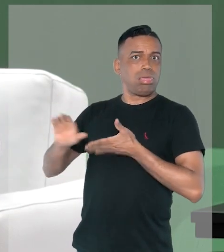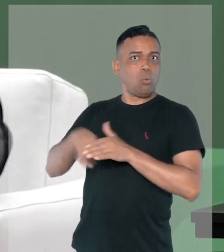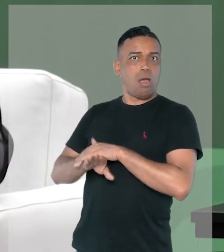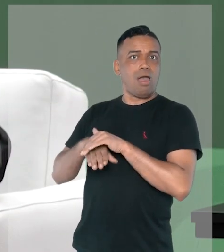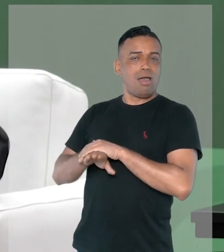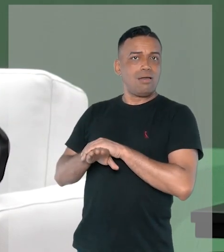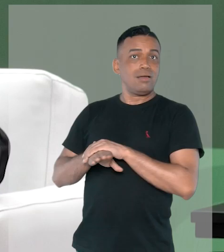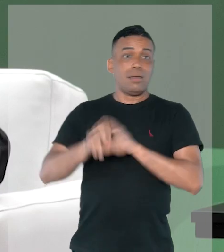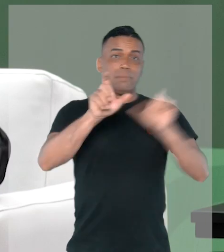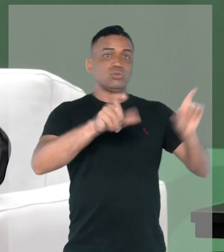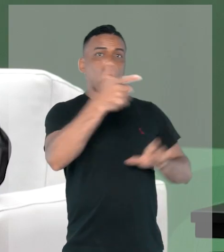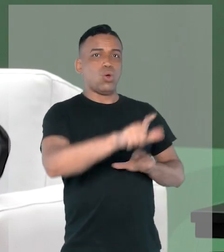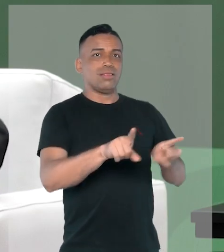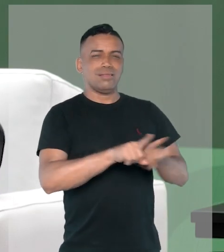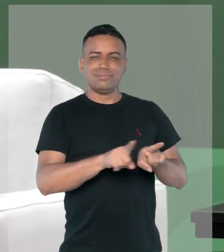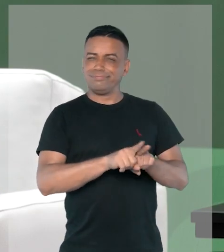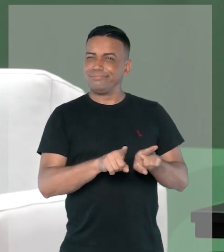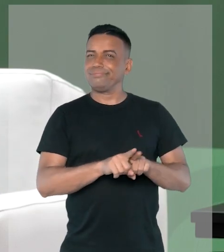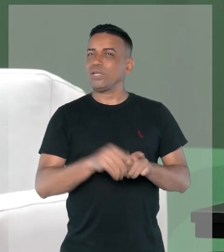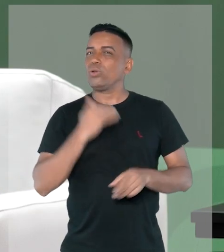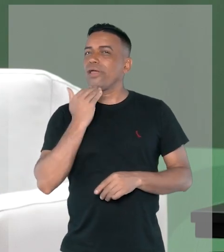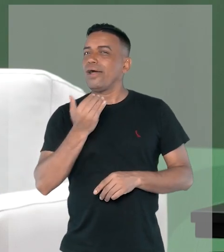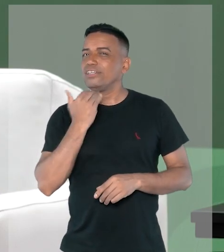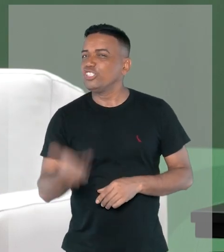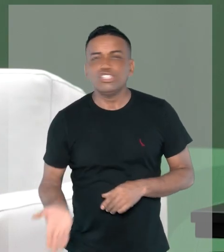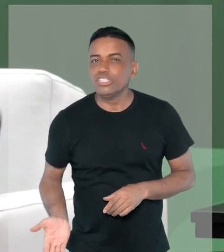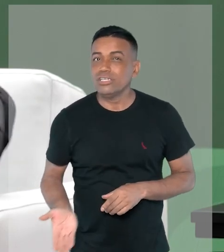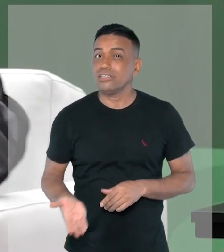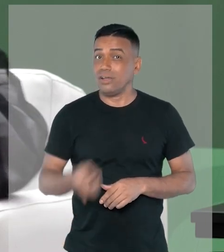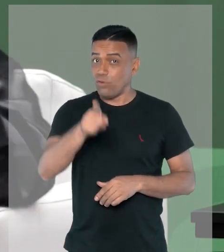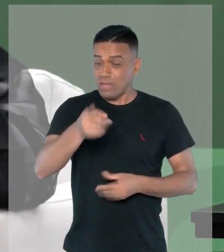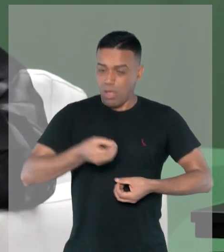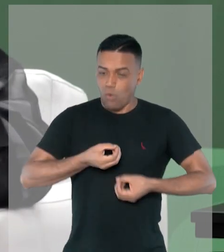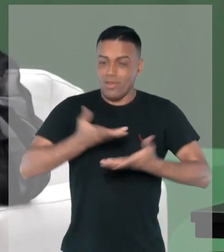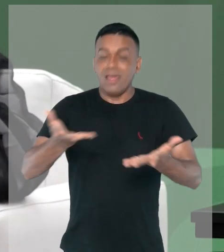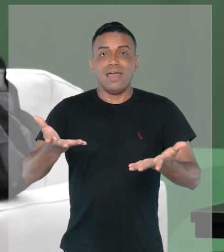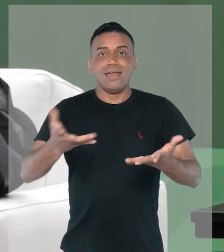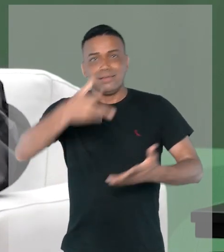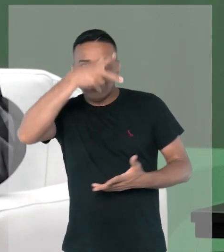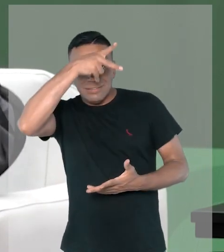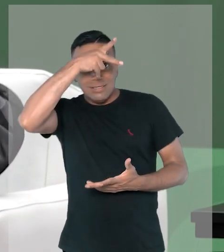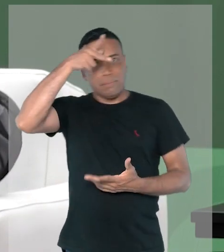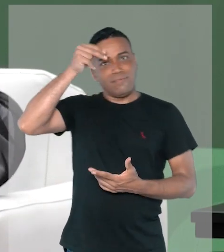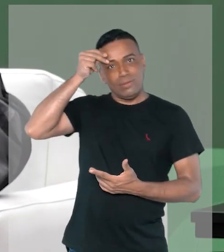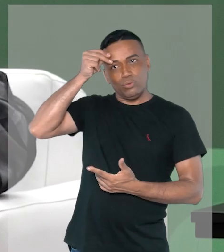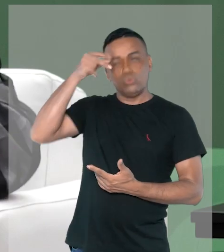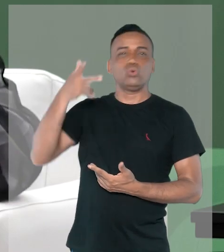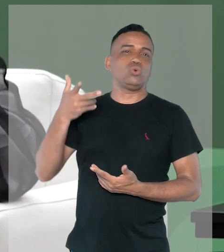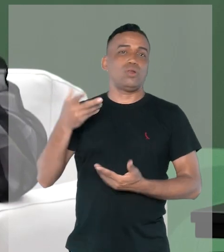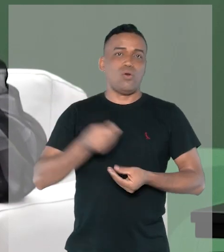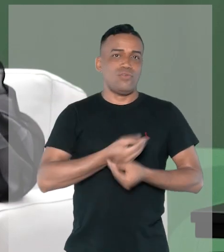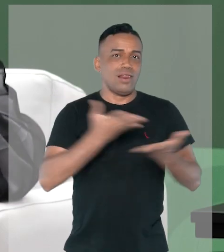dela e de outras pessoas, né? Então, o que adianta se você oferece para as prefeituras, Oferece